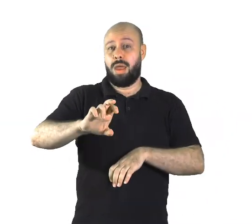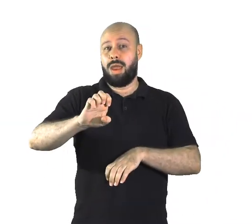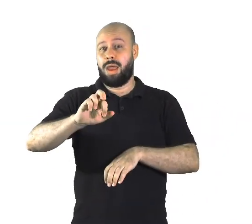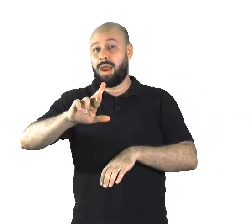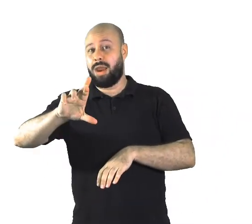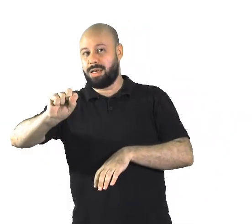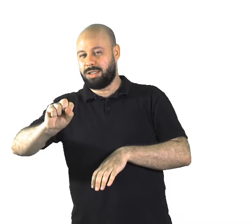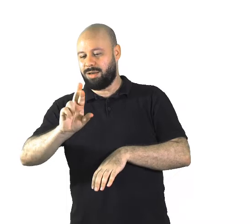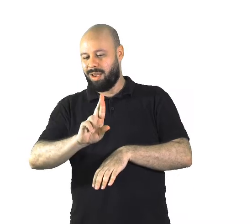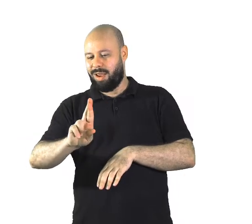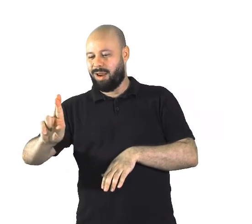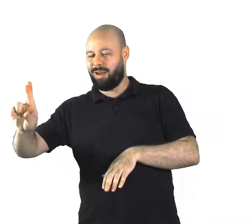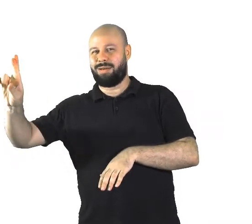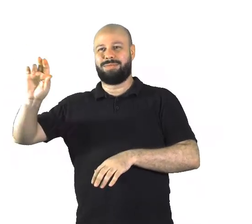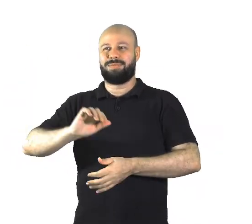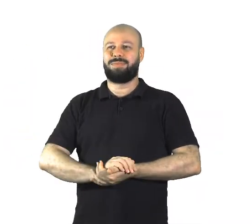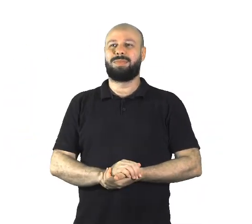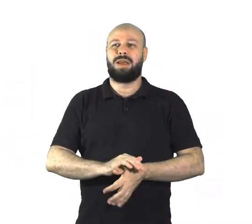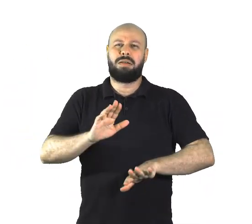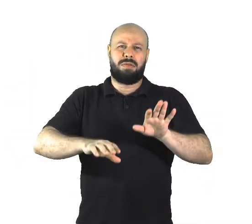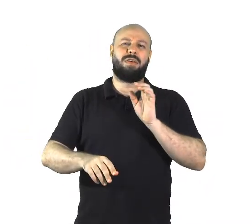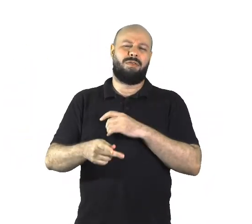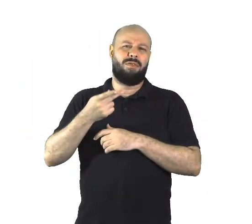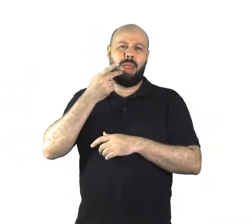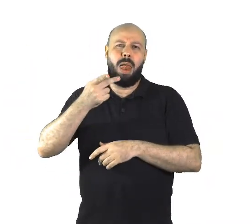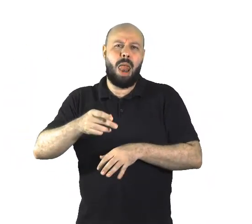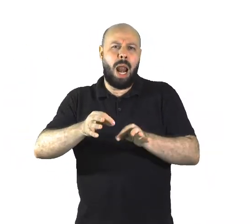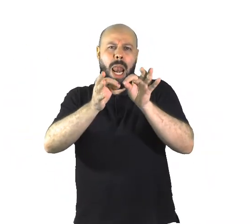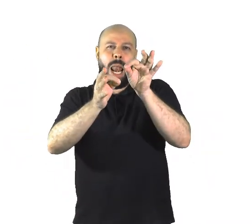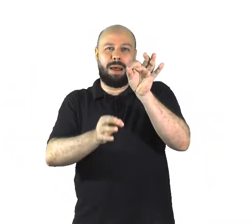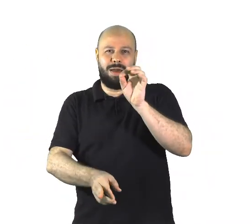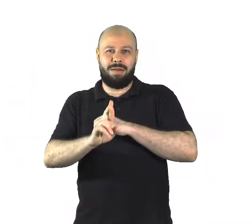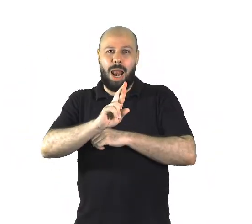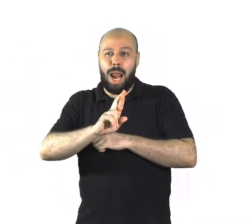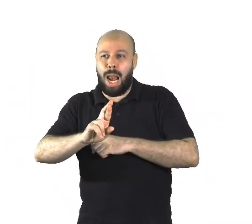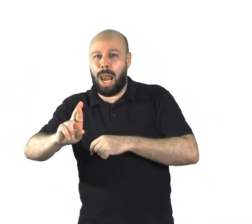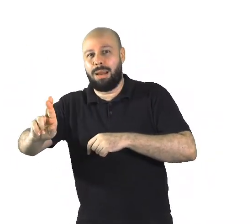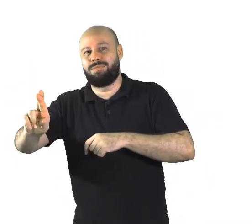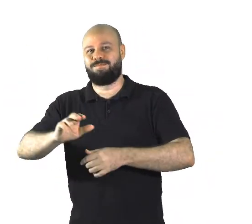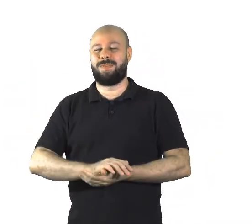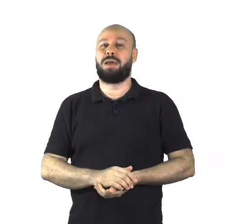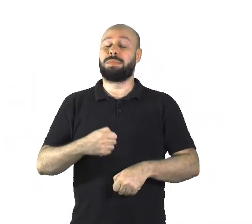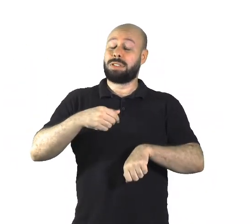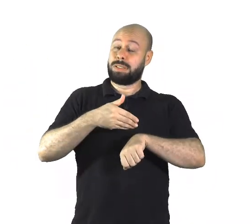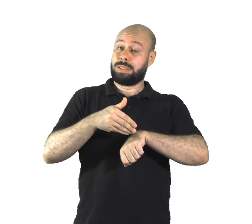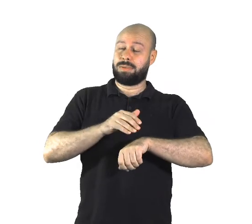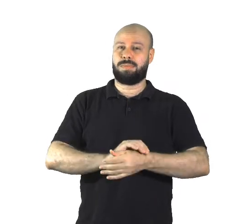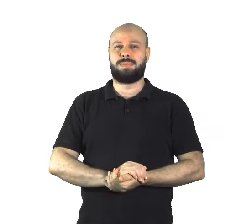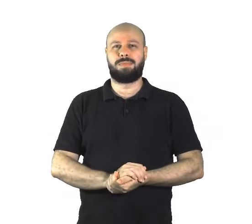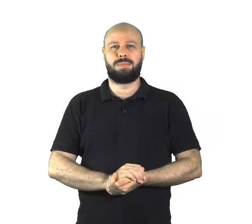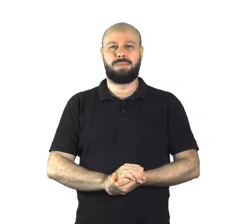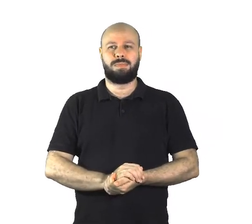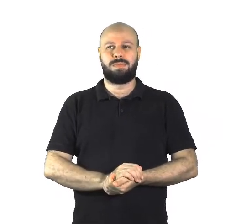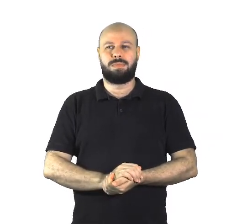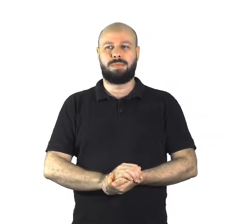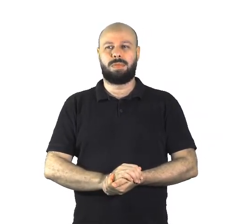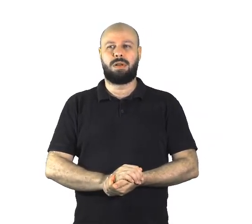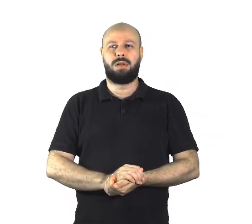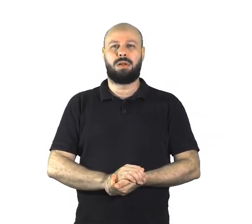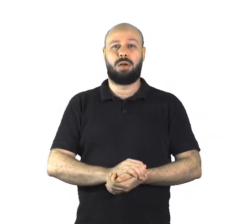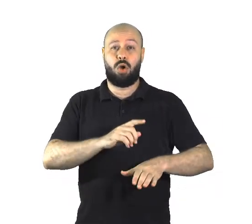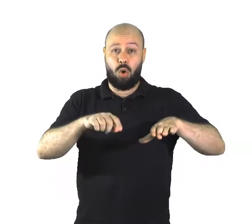E às vezes quando a gente vai pronunciar, a língua dá aquela enrolada e vai... Aí você precisa treinar. Vamos lá? A roda dos